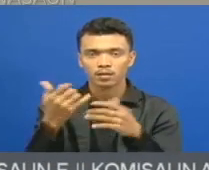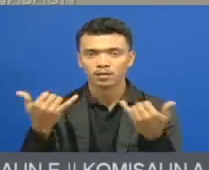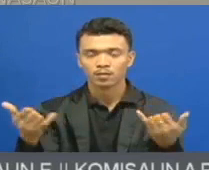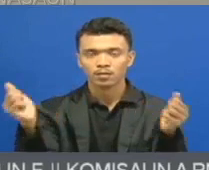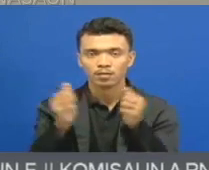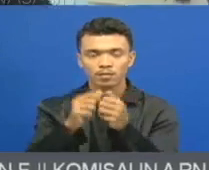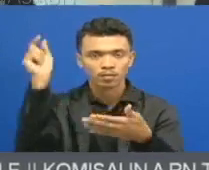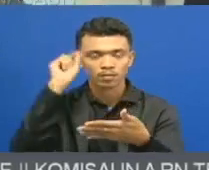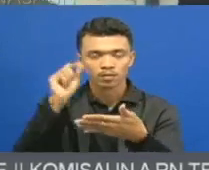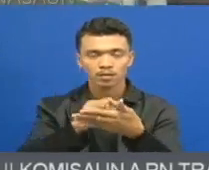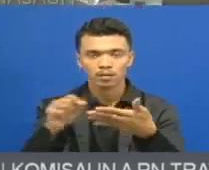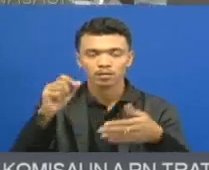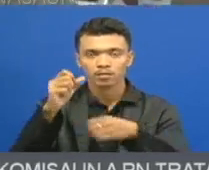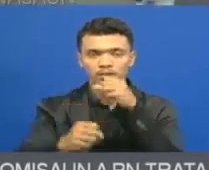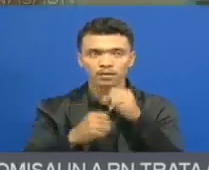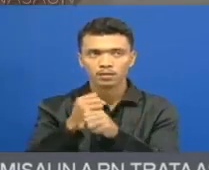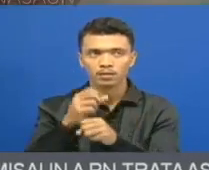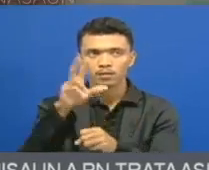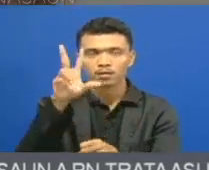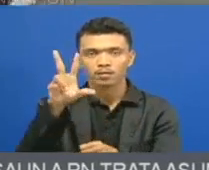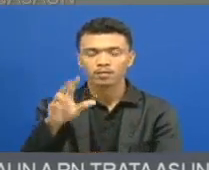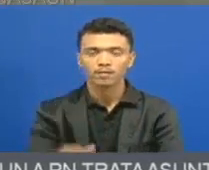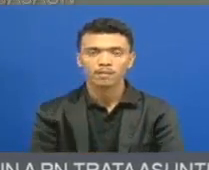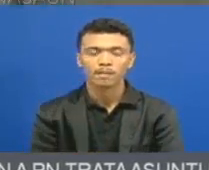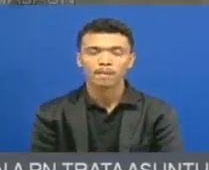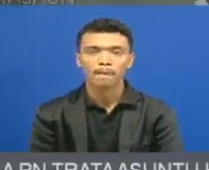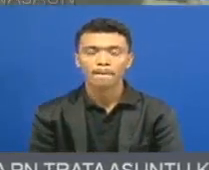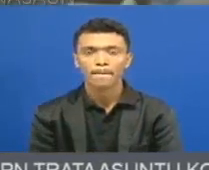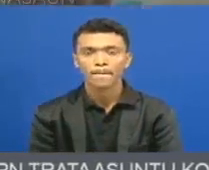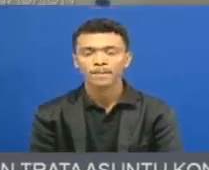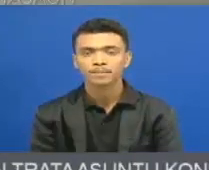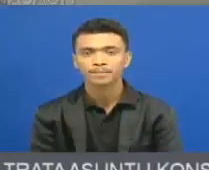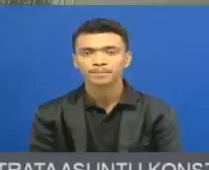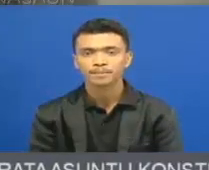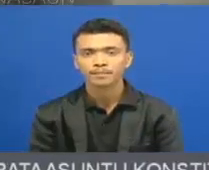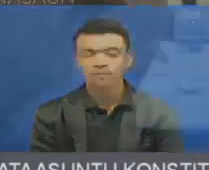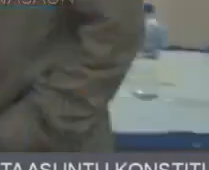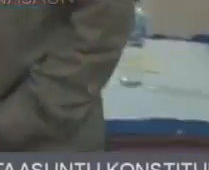contrato tinantolo. Aliança Nunes, Lídia Martins, ba RTTL.